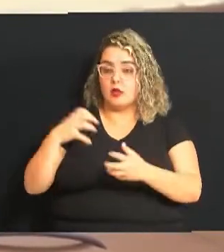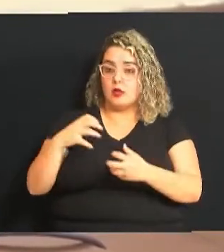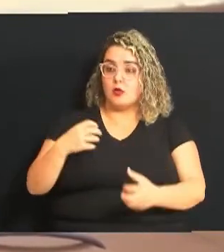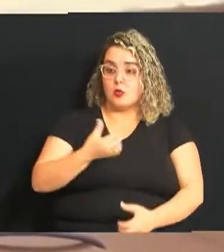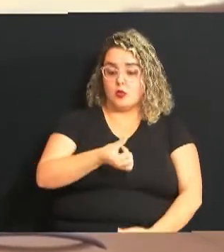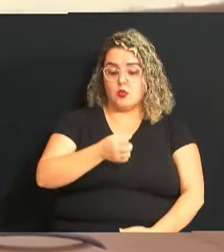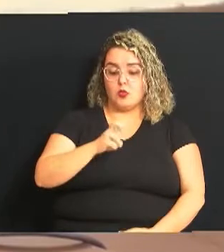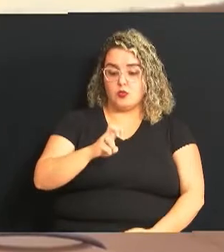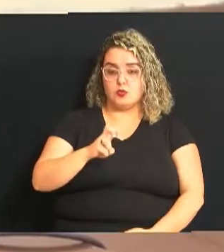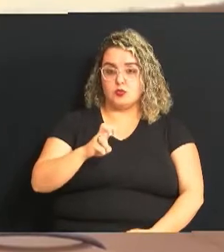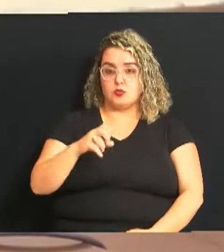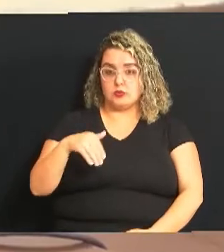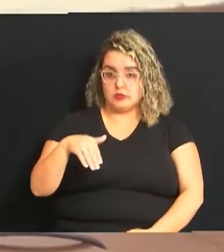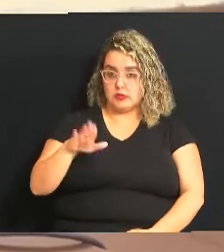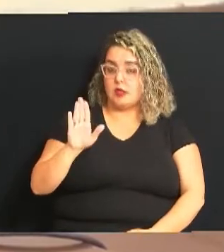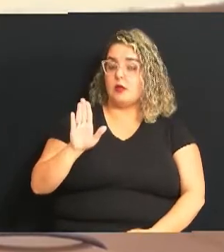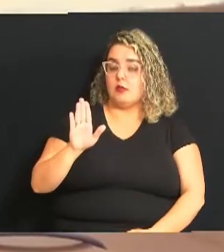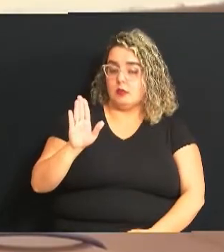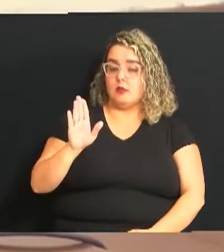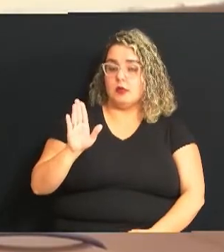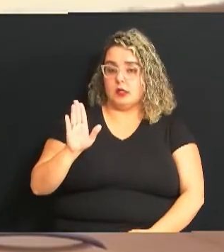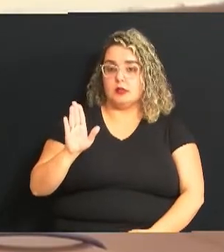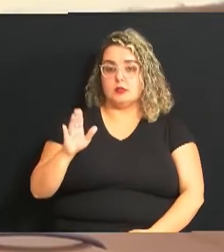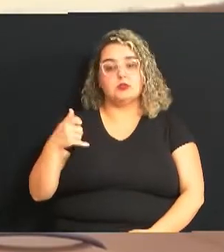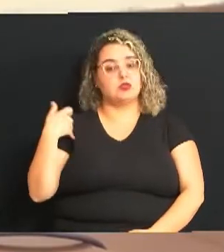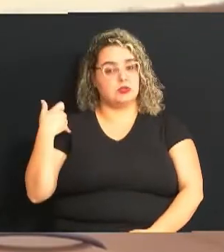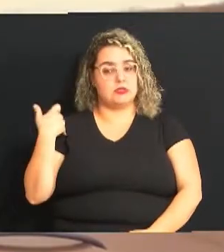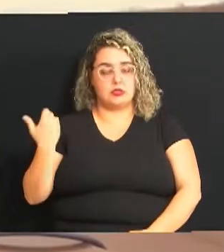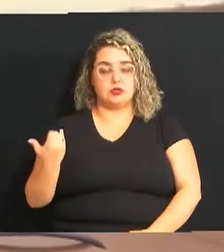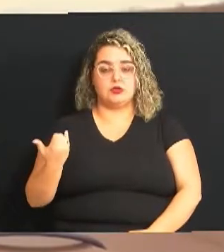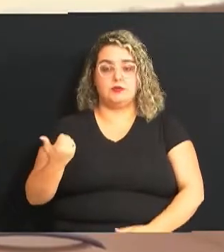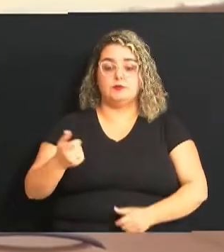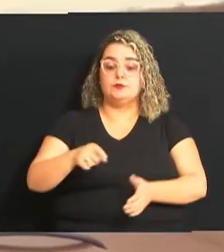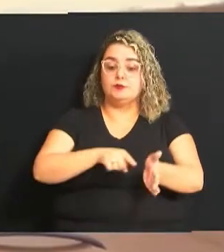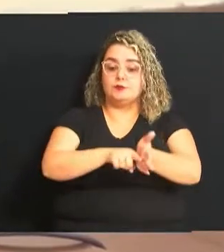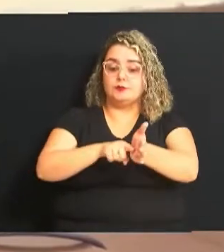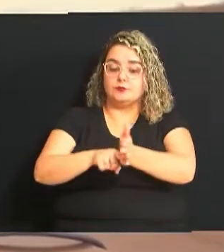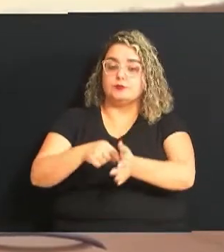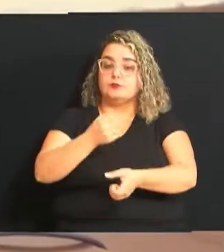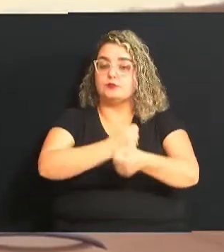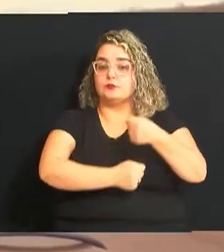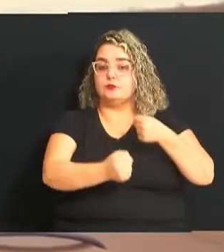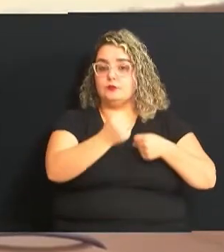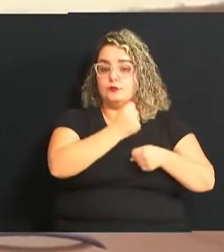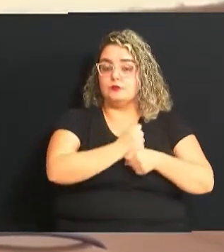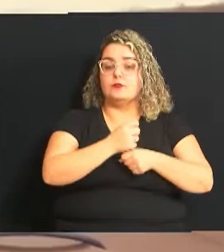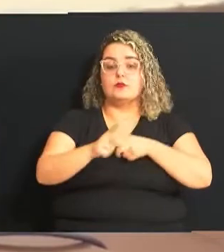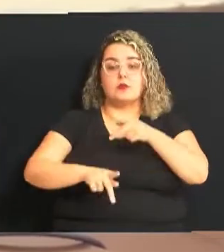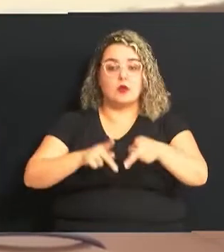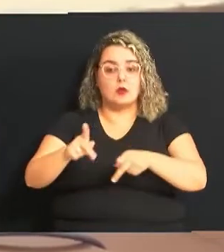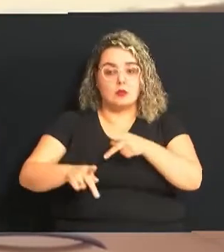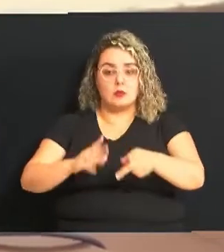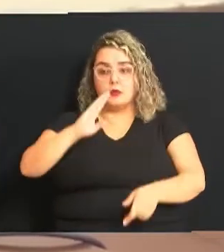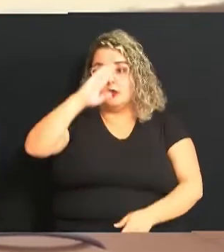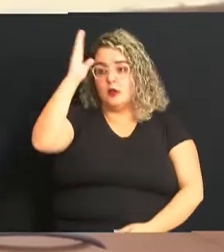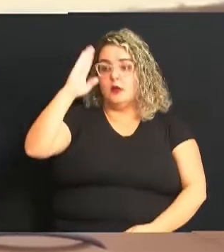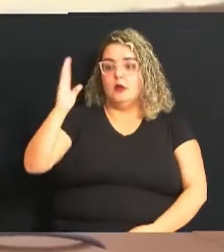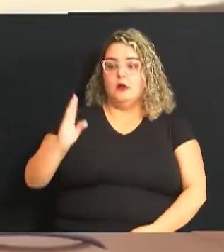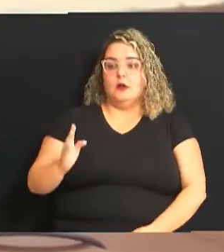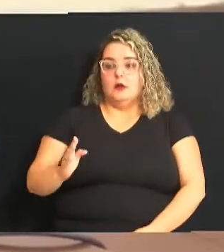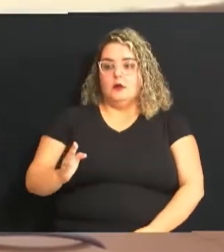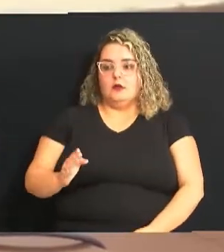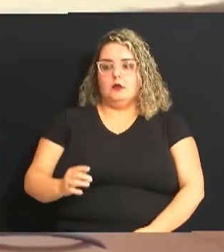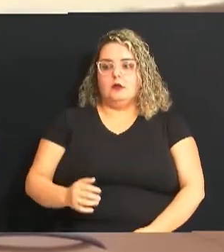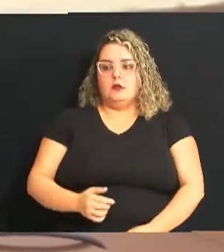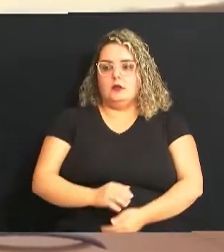65 anos ou mais. De acordo com o levantamento, no ano passado, a população brasileira foi estimada em